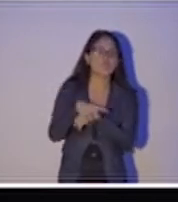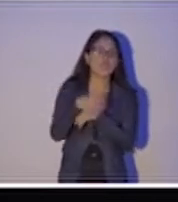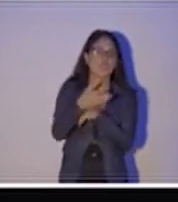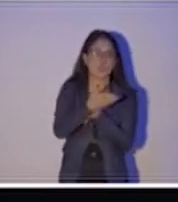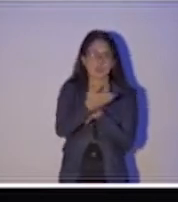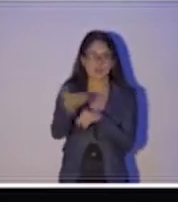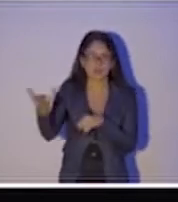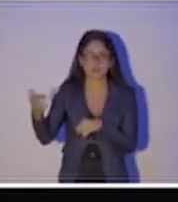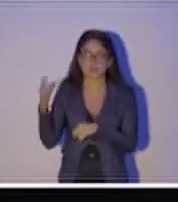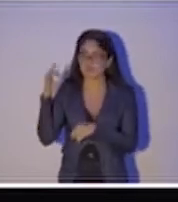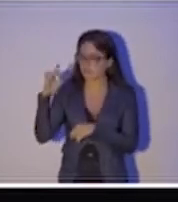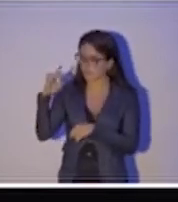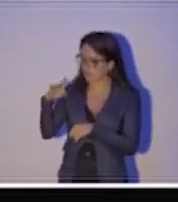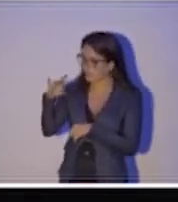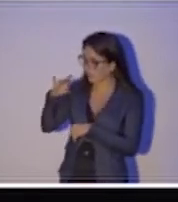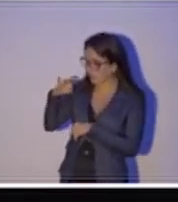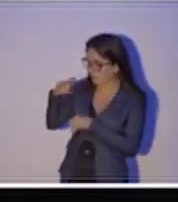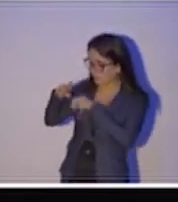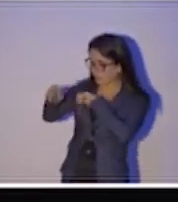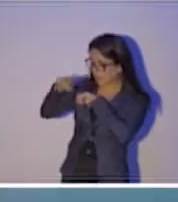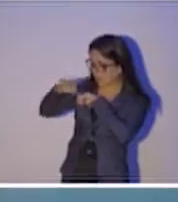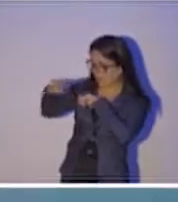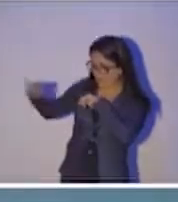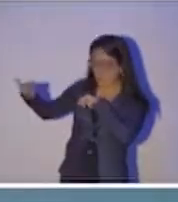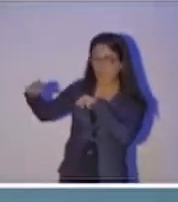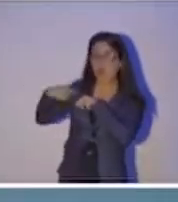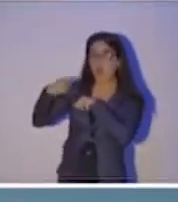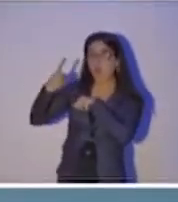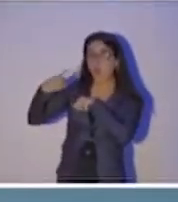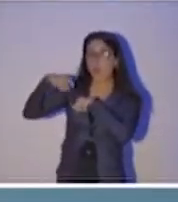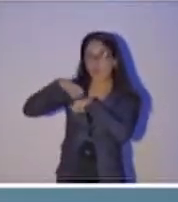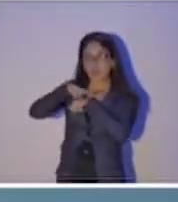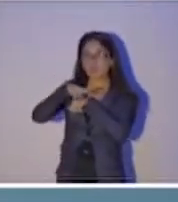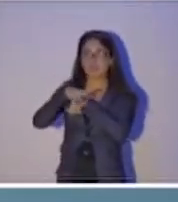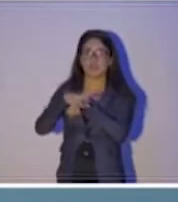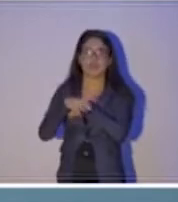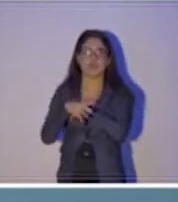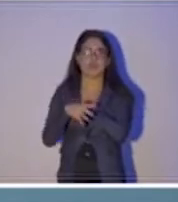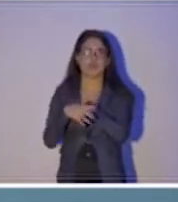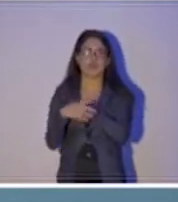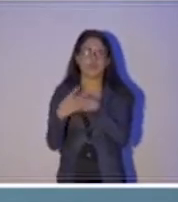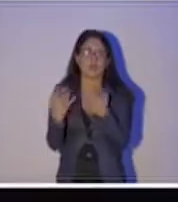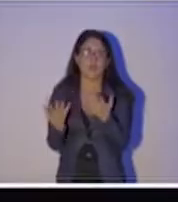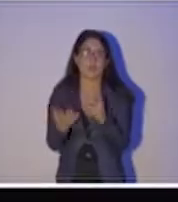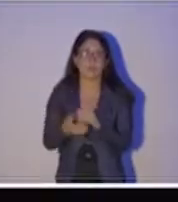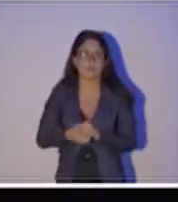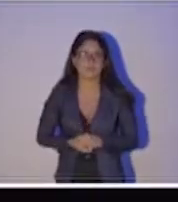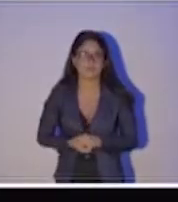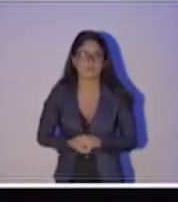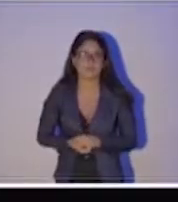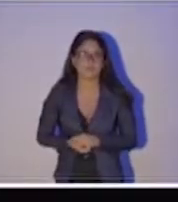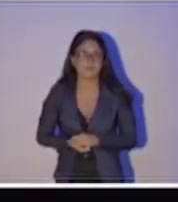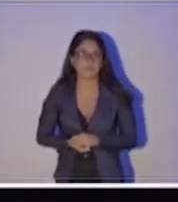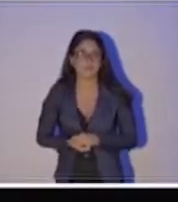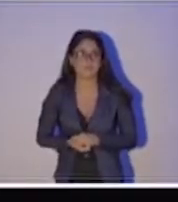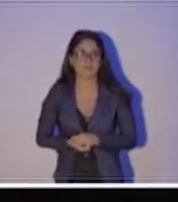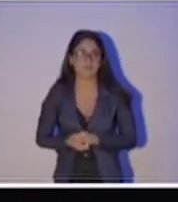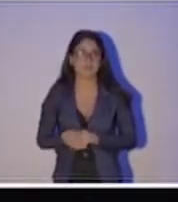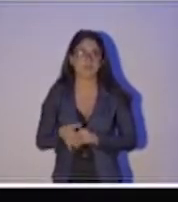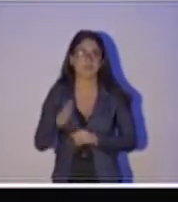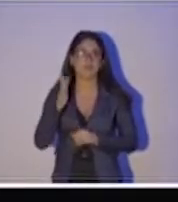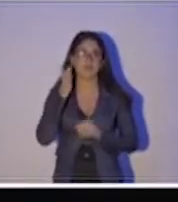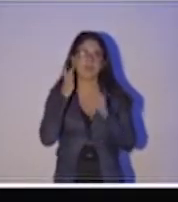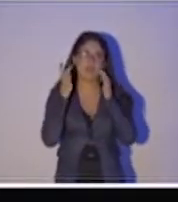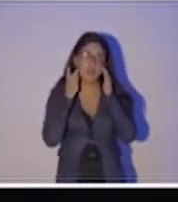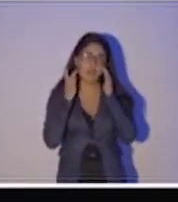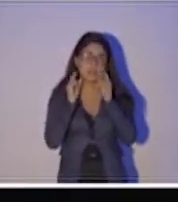Então, cada um de vocês, se pudesse deixar um recado para essa turma toda, qual seria? Bom, eu acho que a inspiração que eu tive